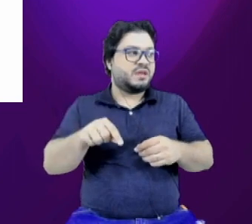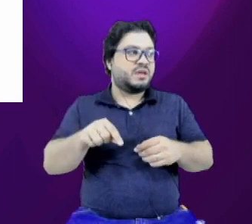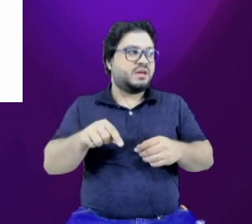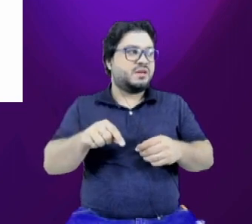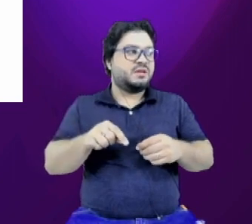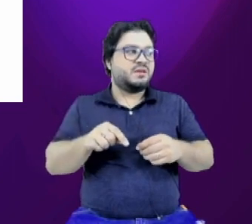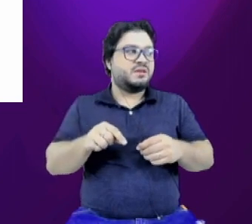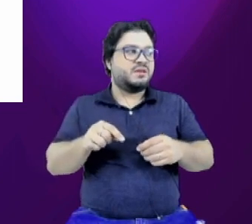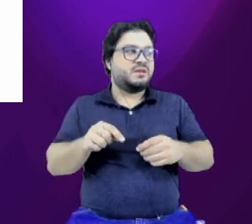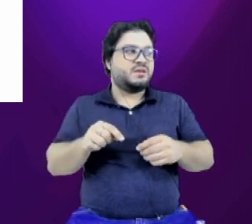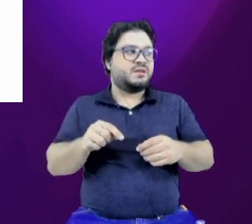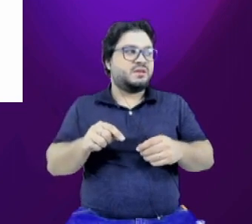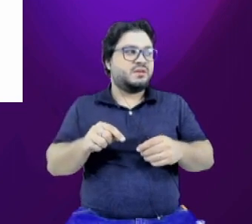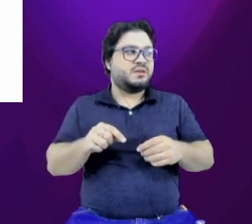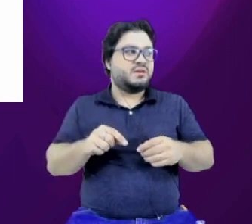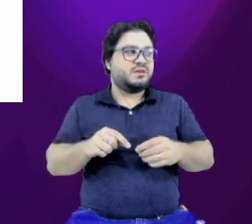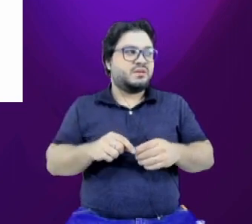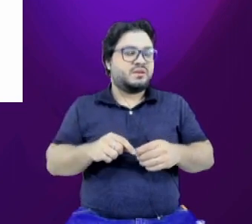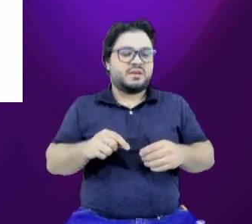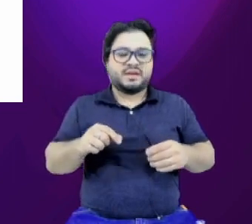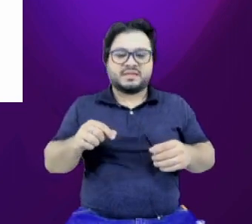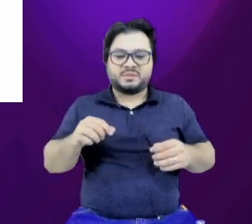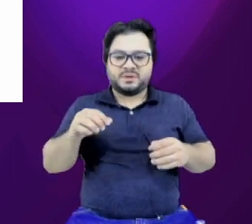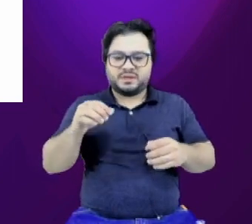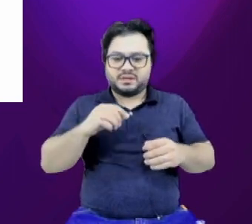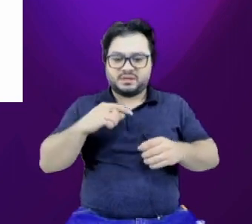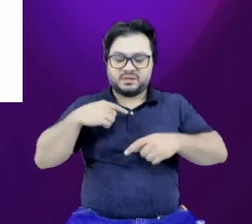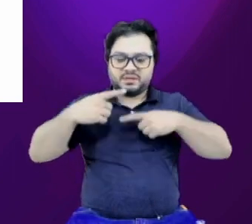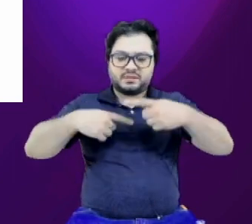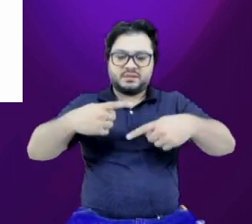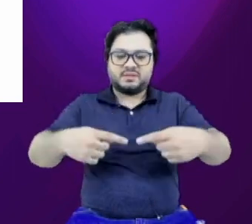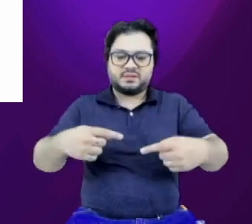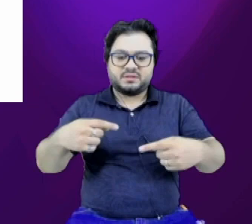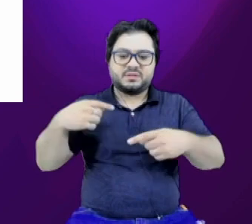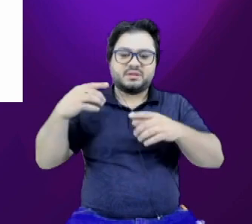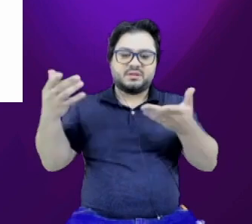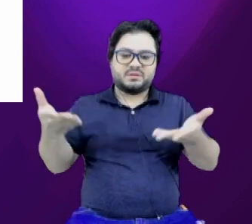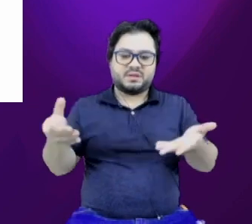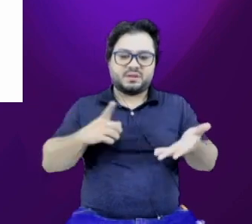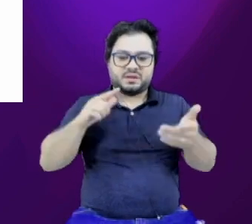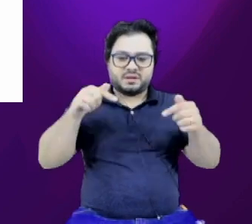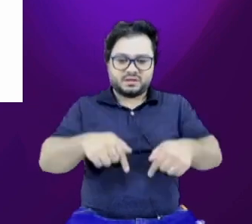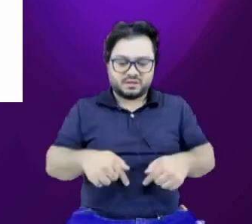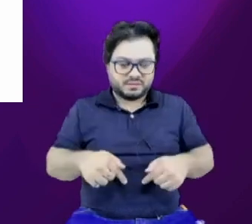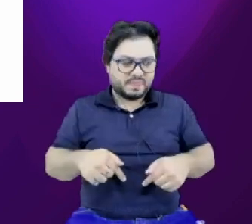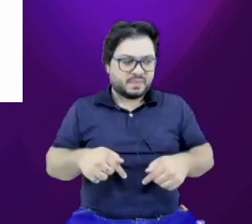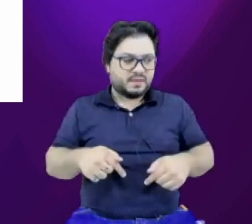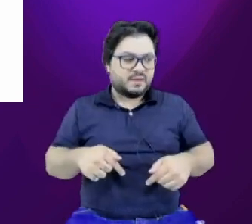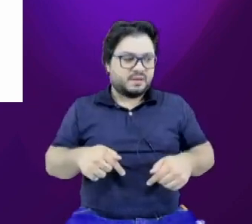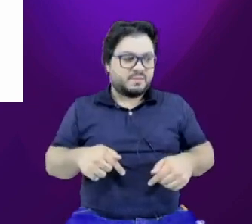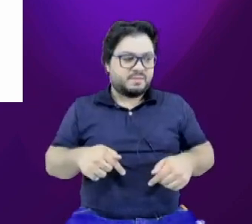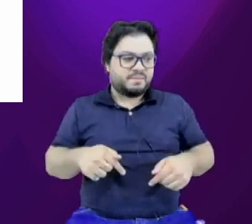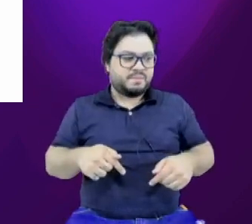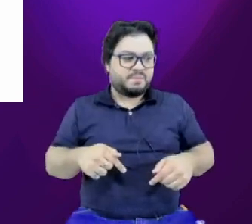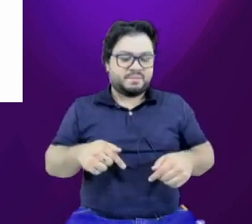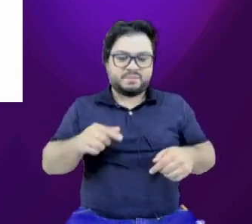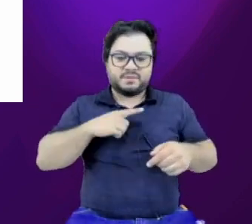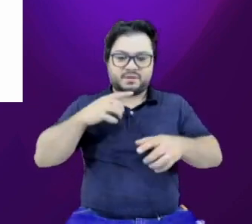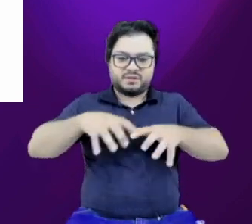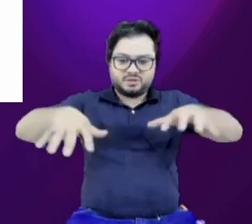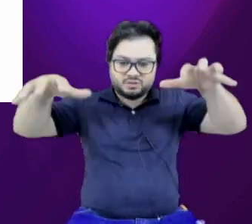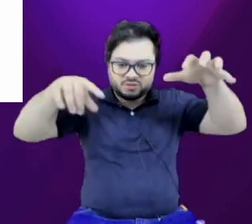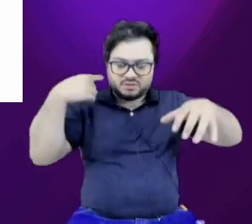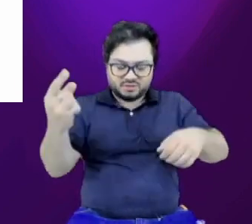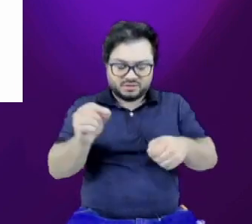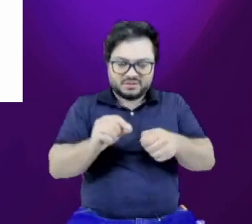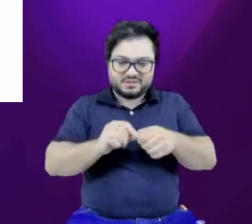Patologia digital, a gente fica pensando numa patologia tradicional, que eu trouxe aqui uma patologia dinossáurica, né, onde a gente faz